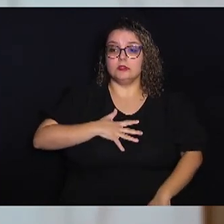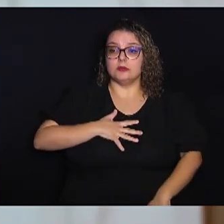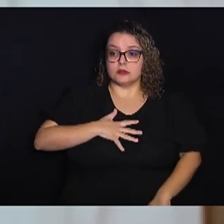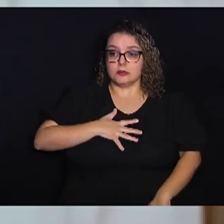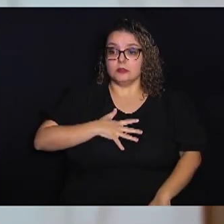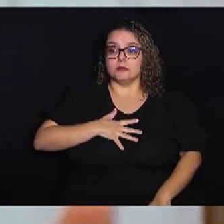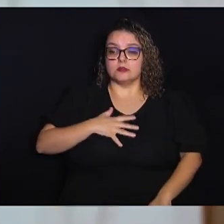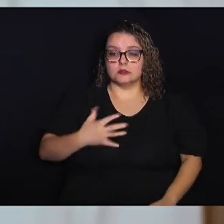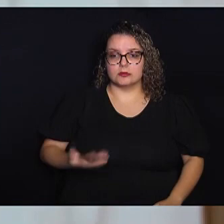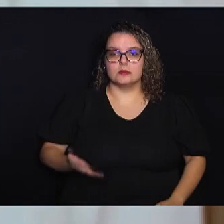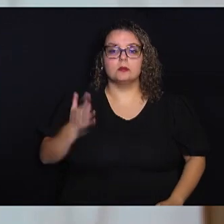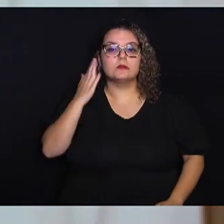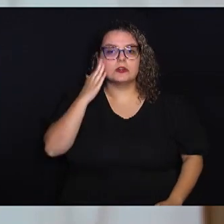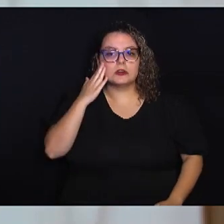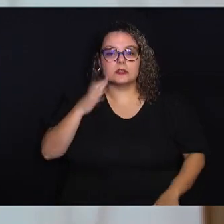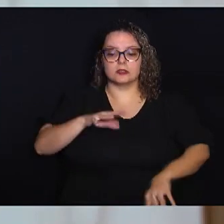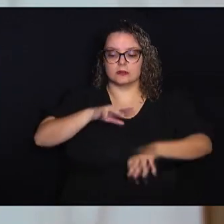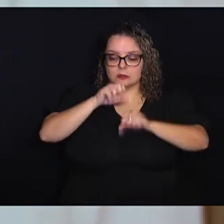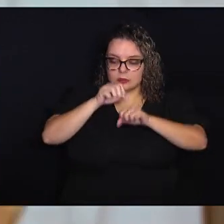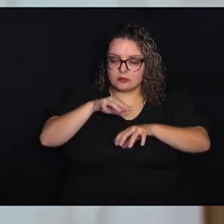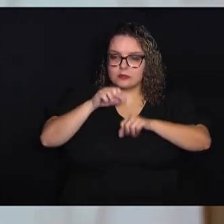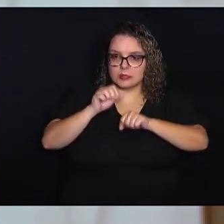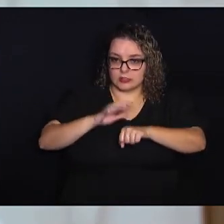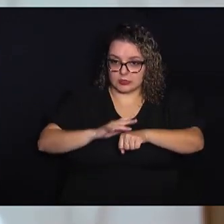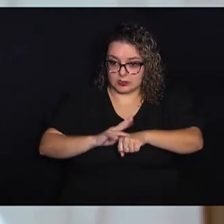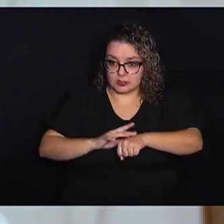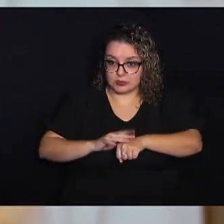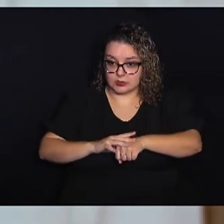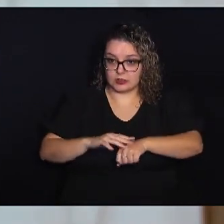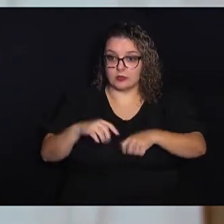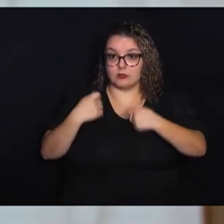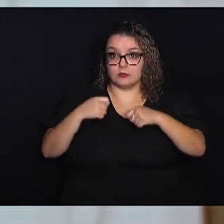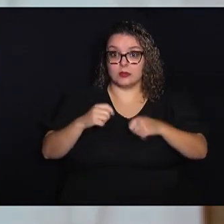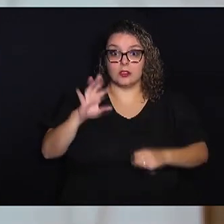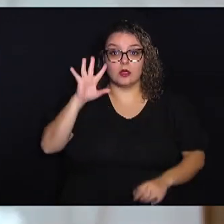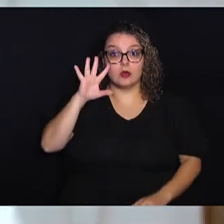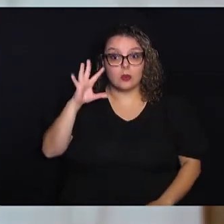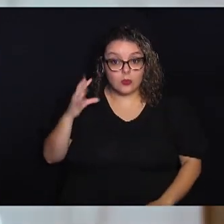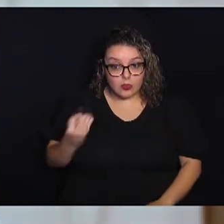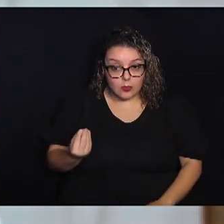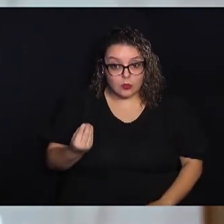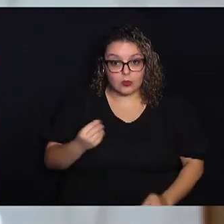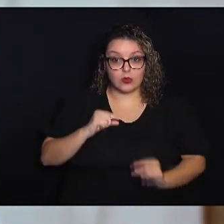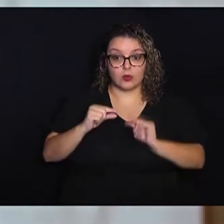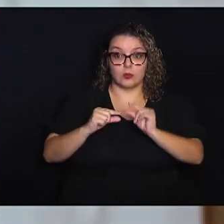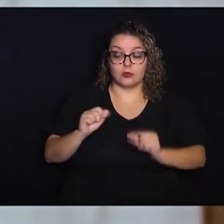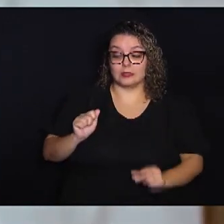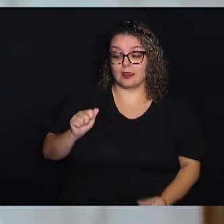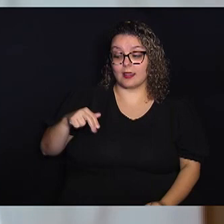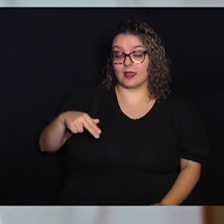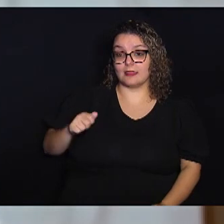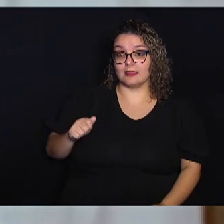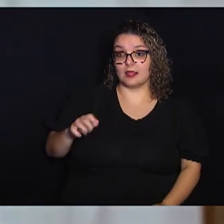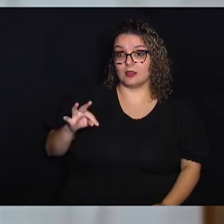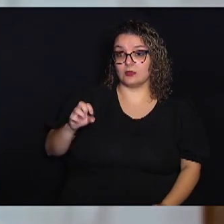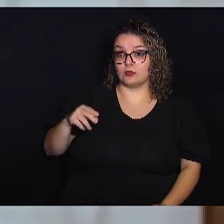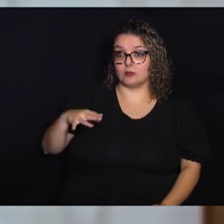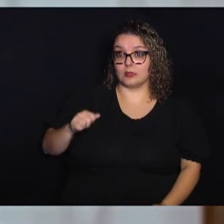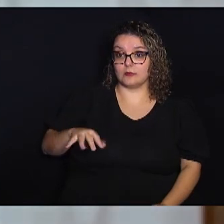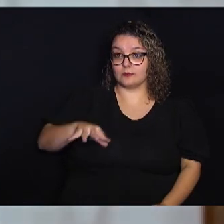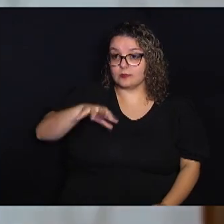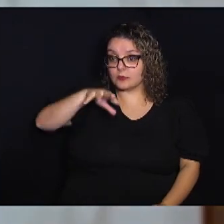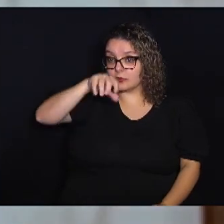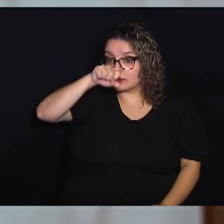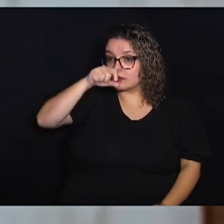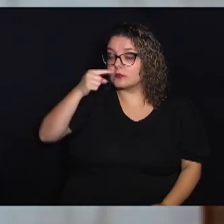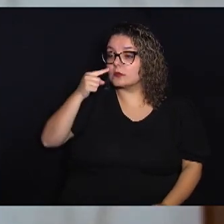entender essas patologias, essas doenças, a gente precisa compreender um pouco da anatomia. Então, vamos lá. A respiração, ela